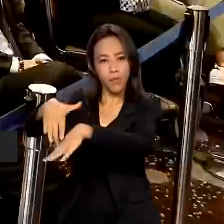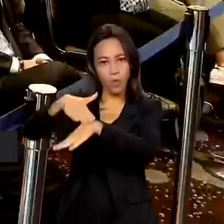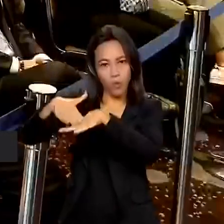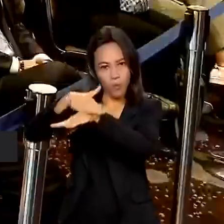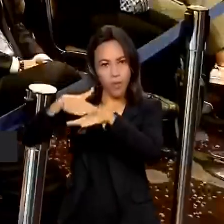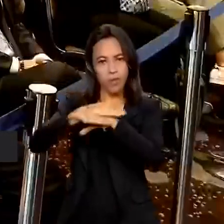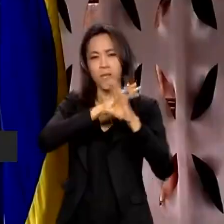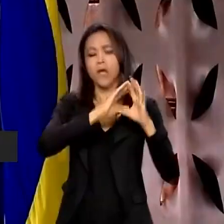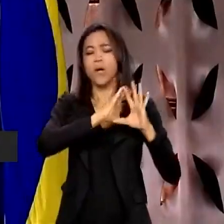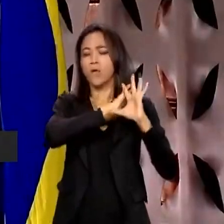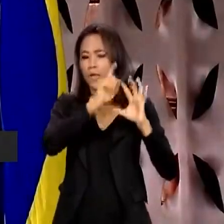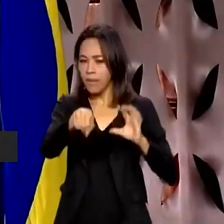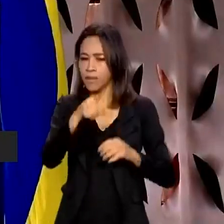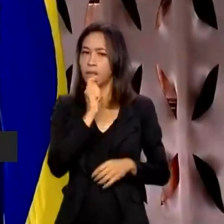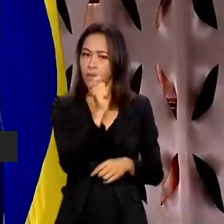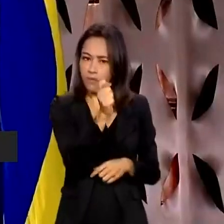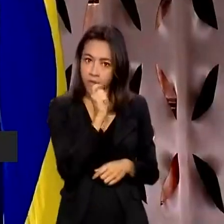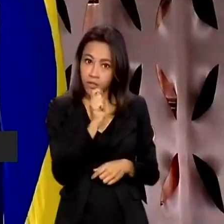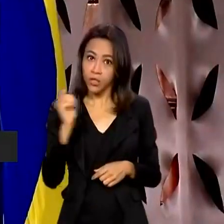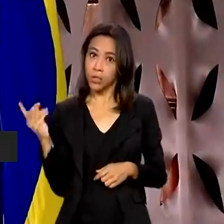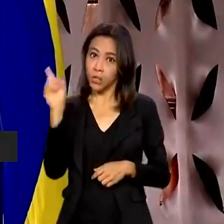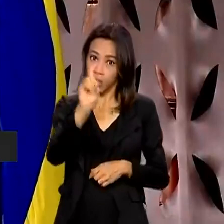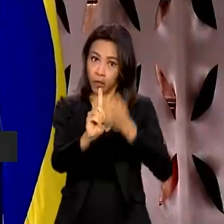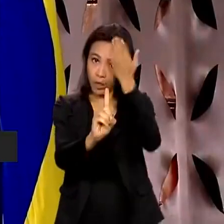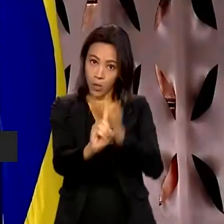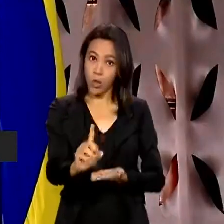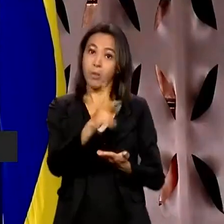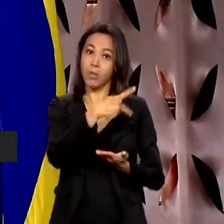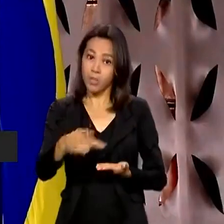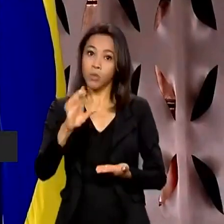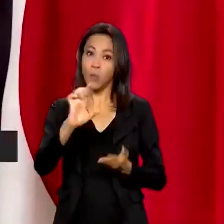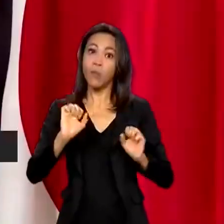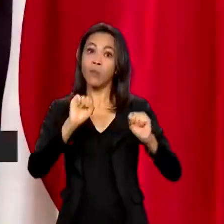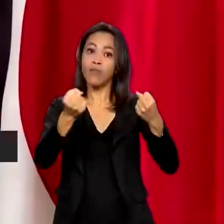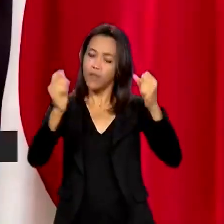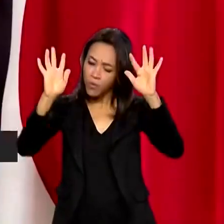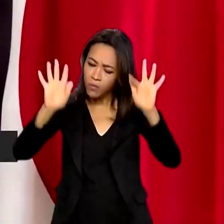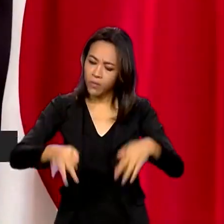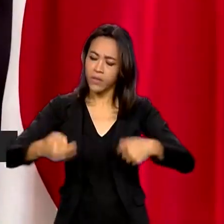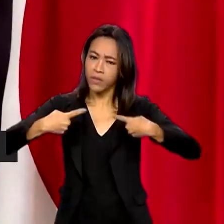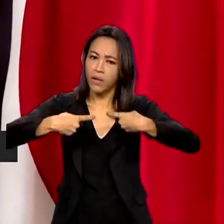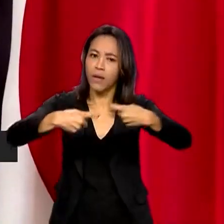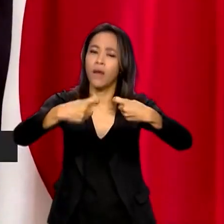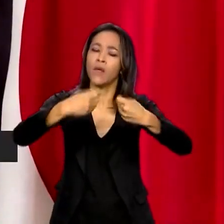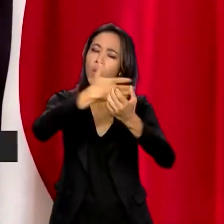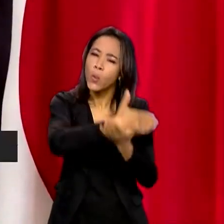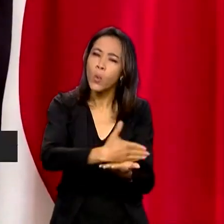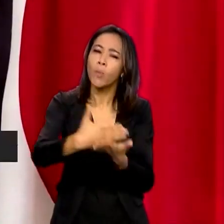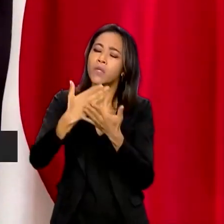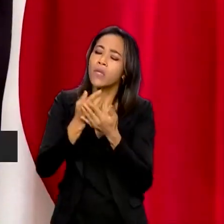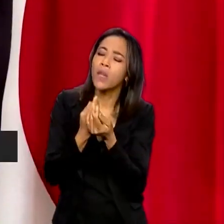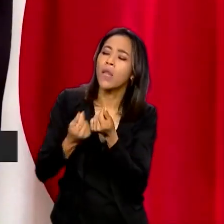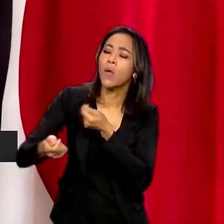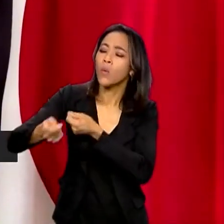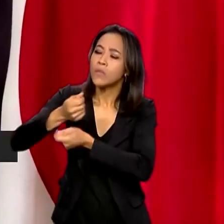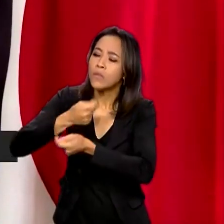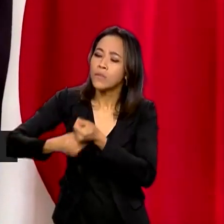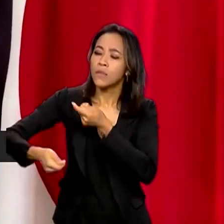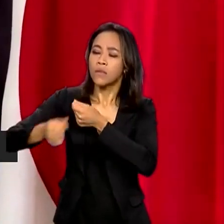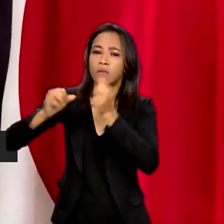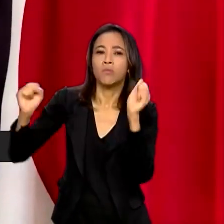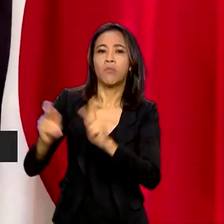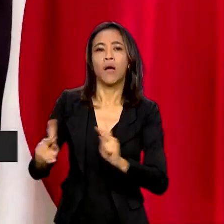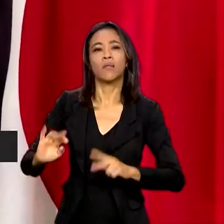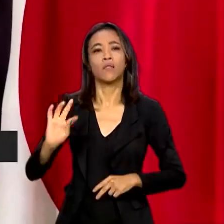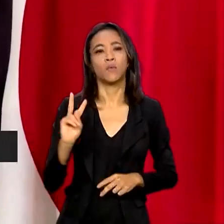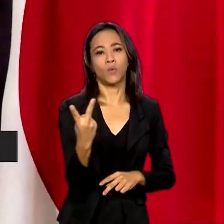aos jornalistas, o presidente Lula defendeu o fim do conflito e o início de uma negociação pacífica entre